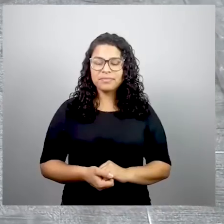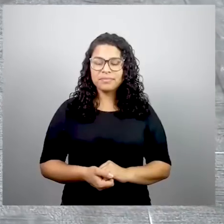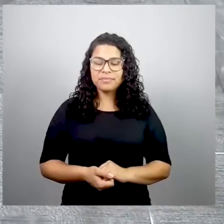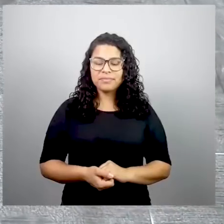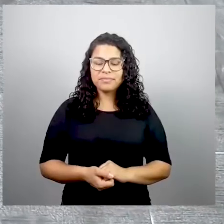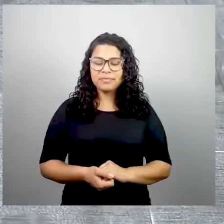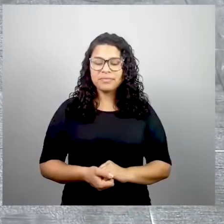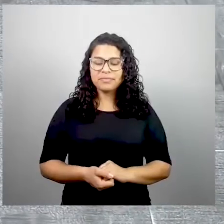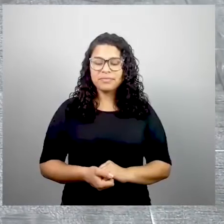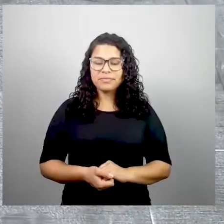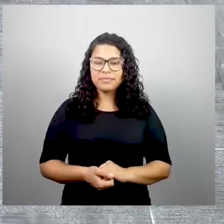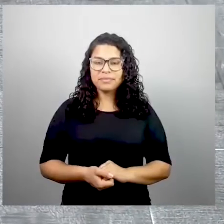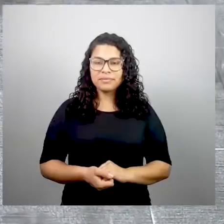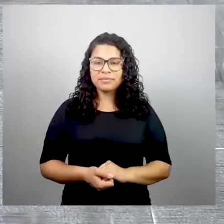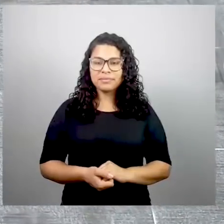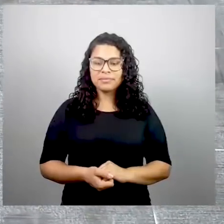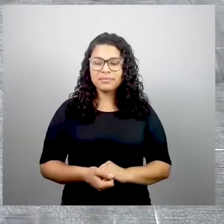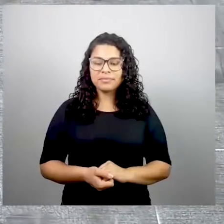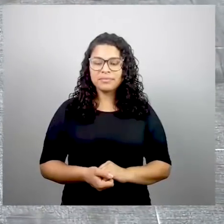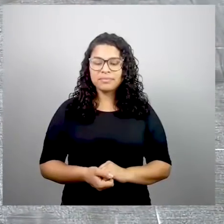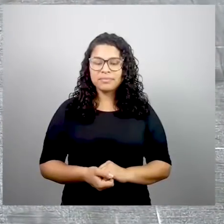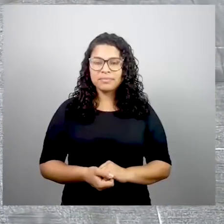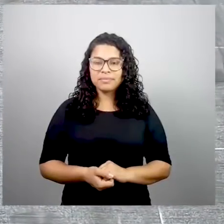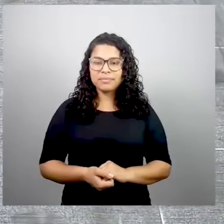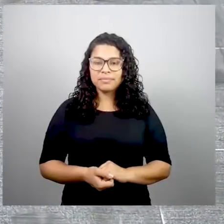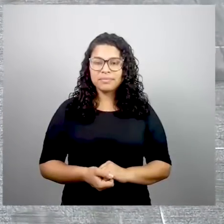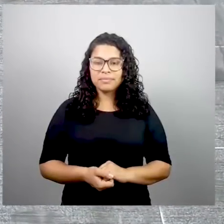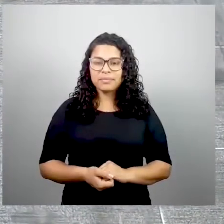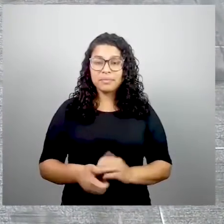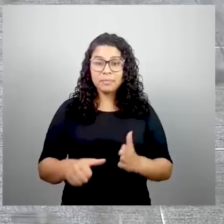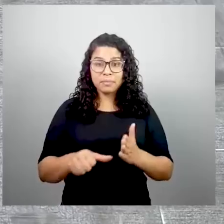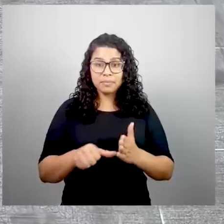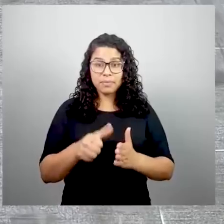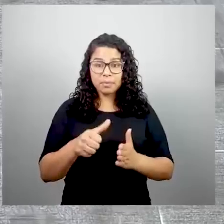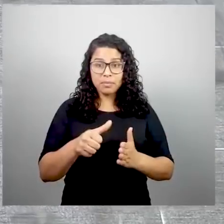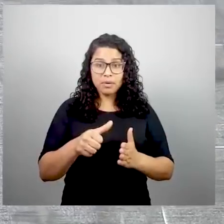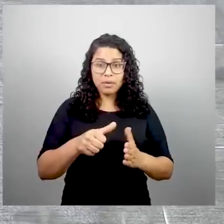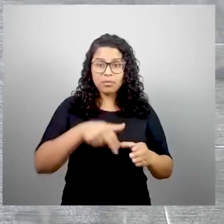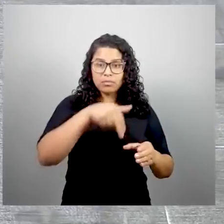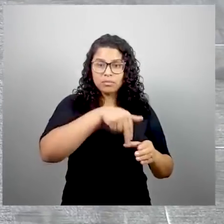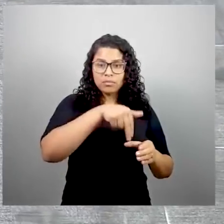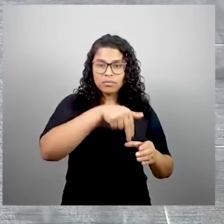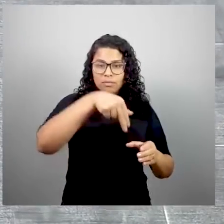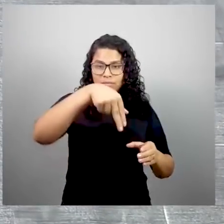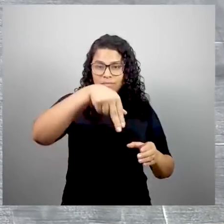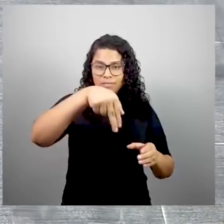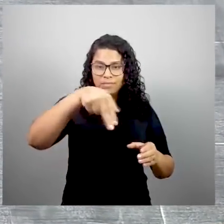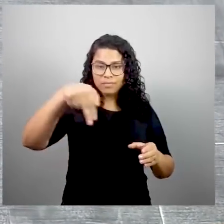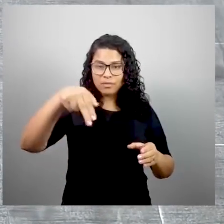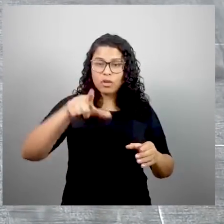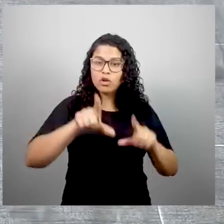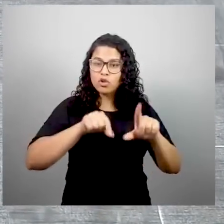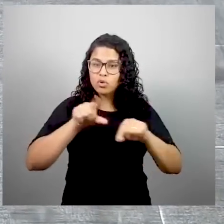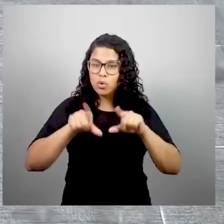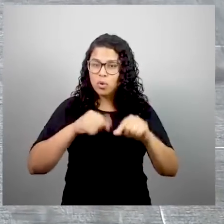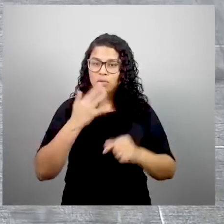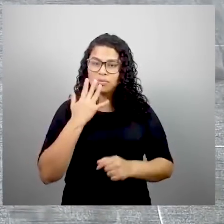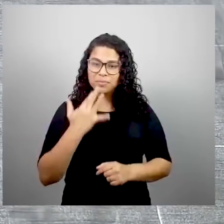Vamos um pouco aqui. Ó, primeiro coloca as tintas em cima de tudo, vai escolhendo as cores.